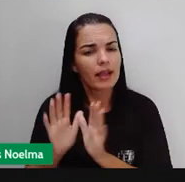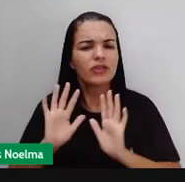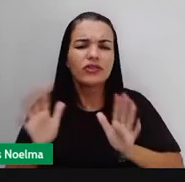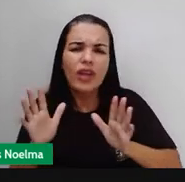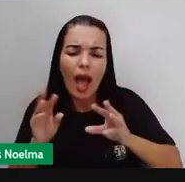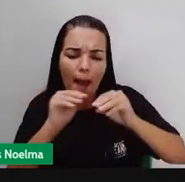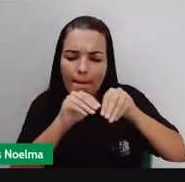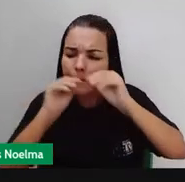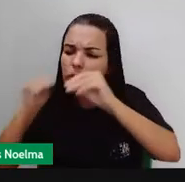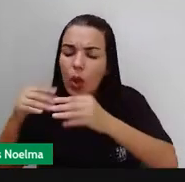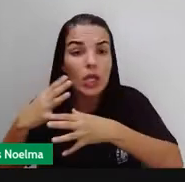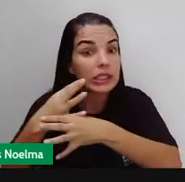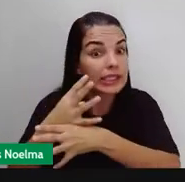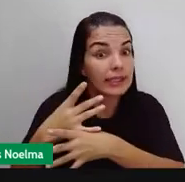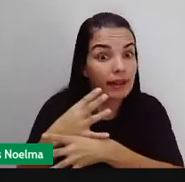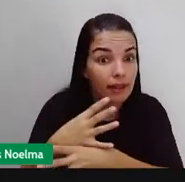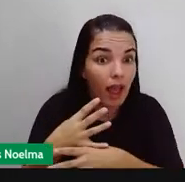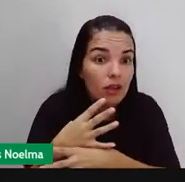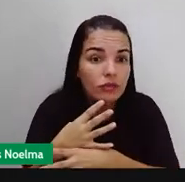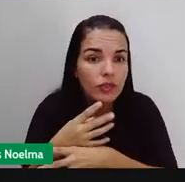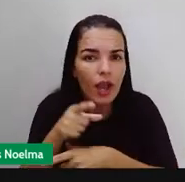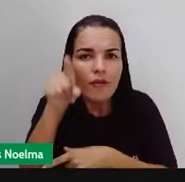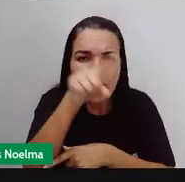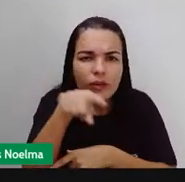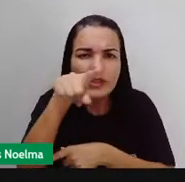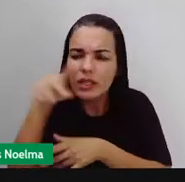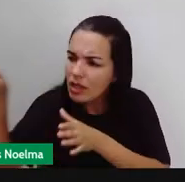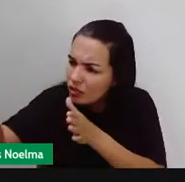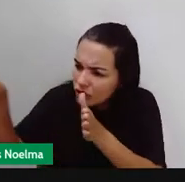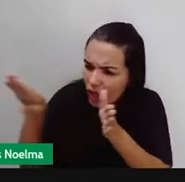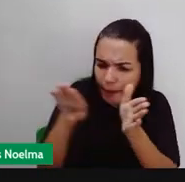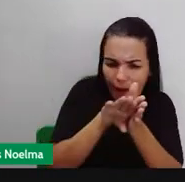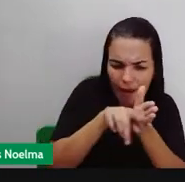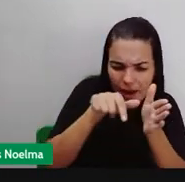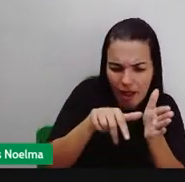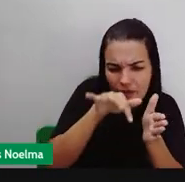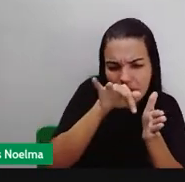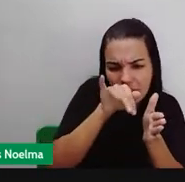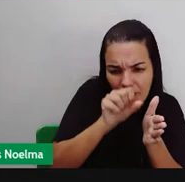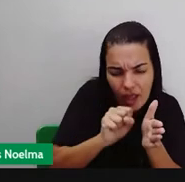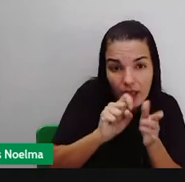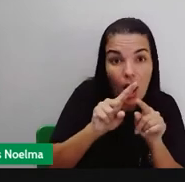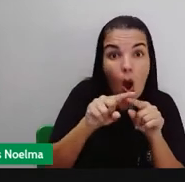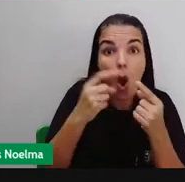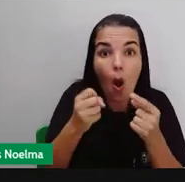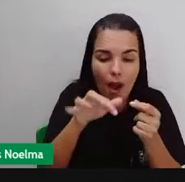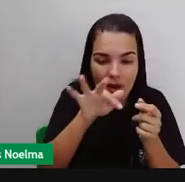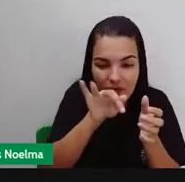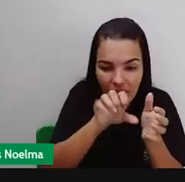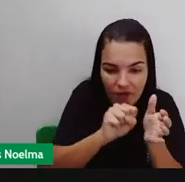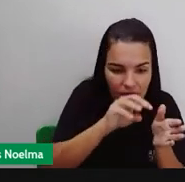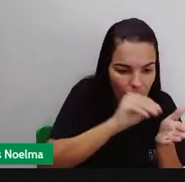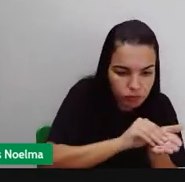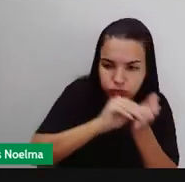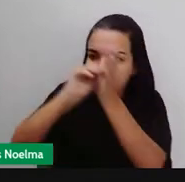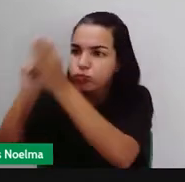cidade? Vocês já mudaram de cidade? Vocês vieram de outra cidade? Ou já saiu de Feira para outra cidade, depois retornaram para